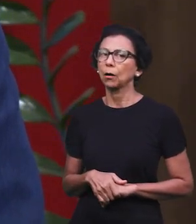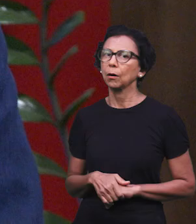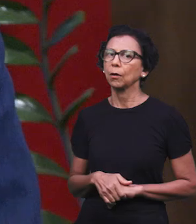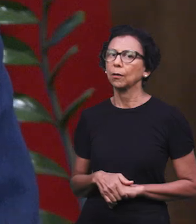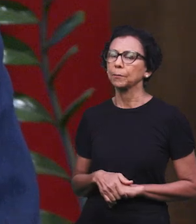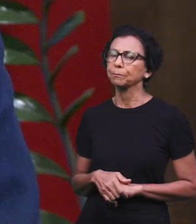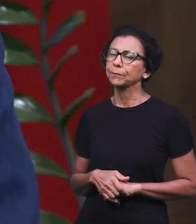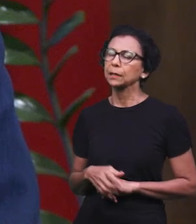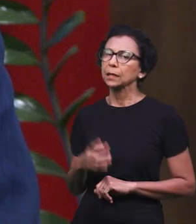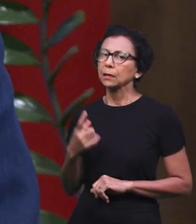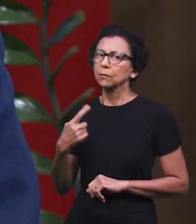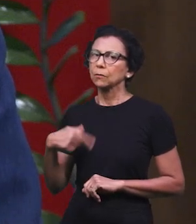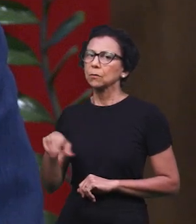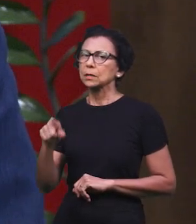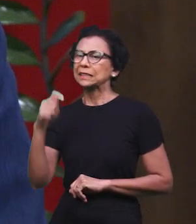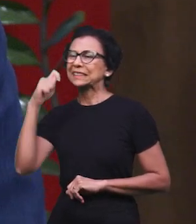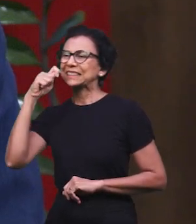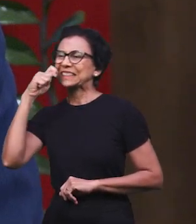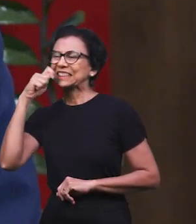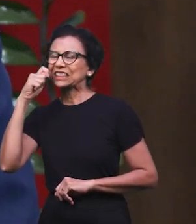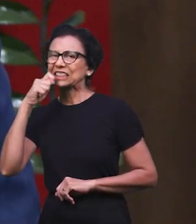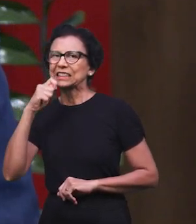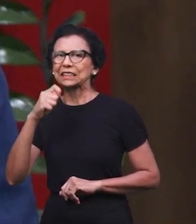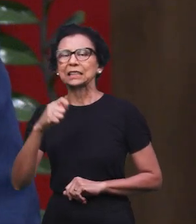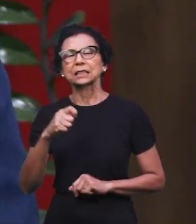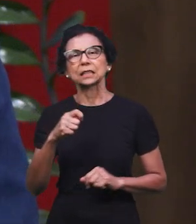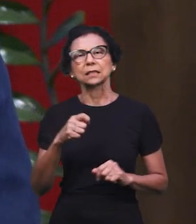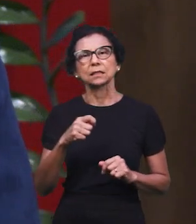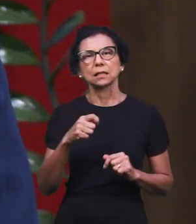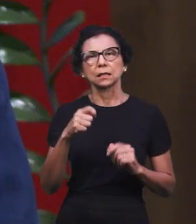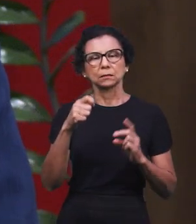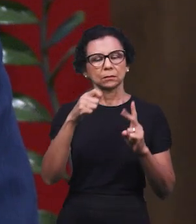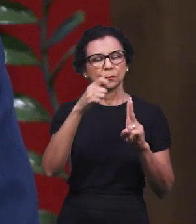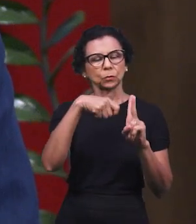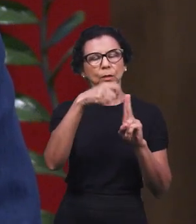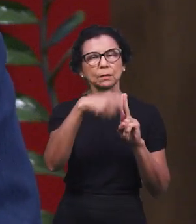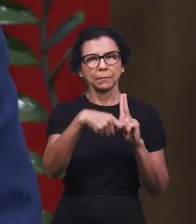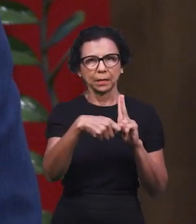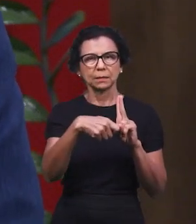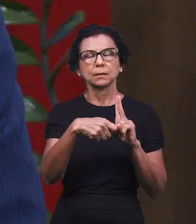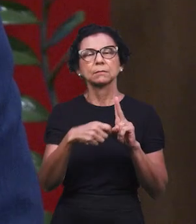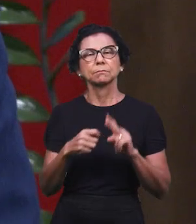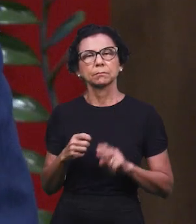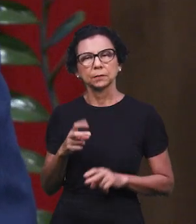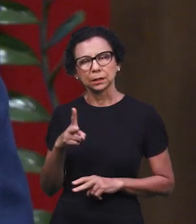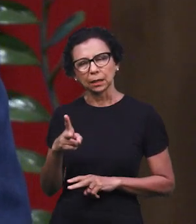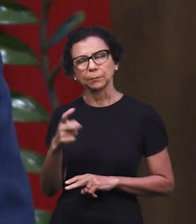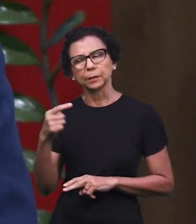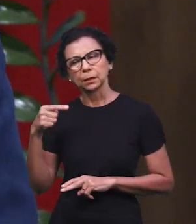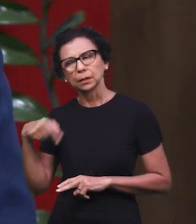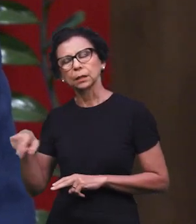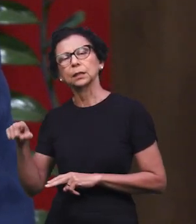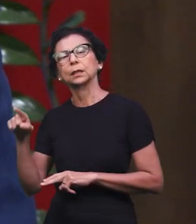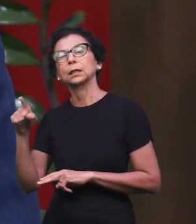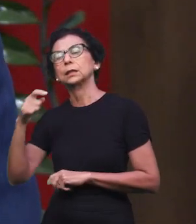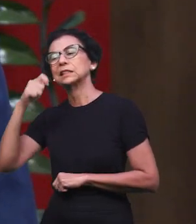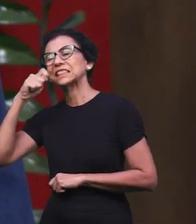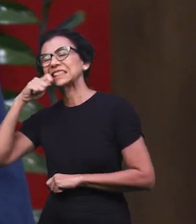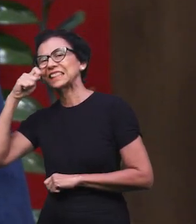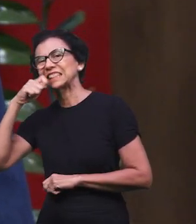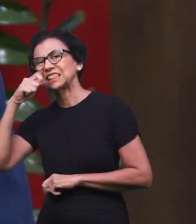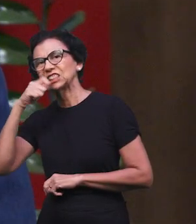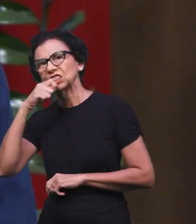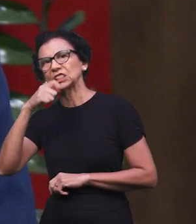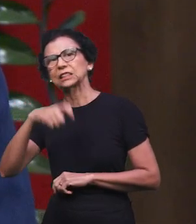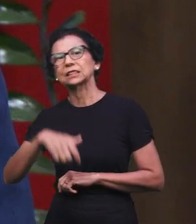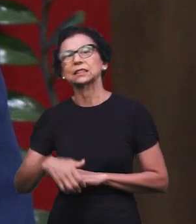meses. É exatamente um período ideal para que este paciente, essa pessoa que tem essa comorbidade,